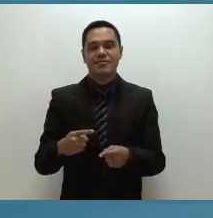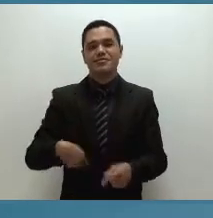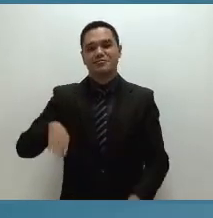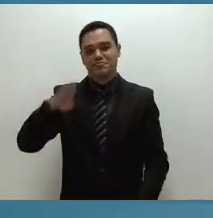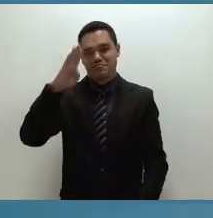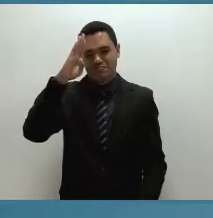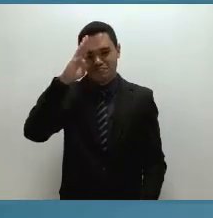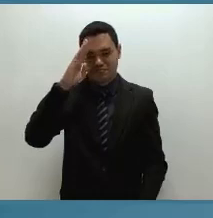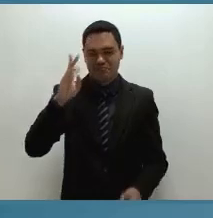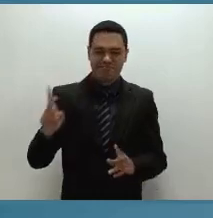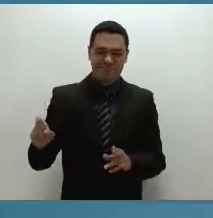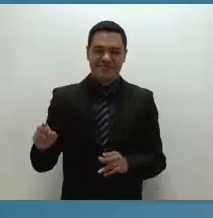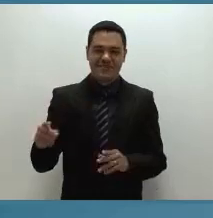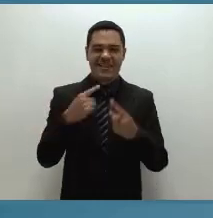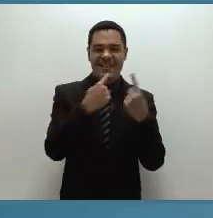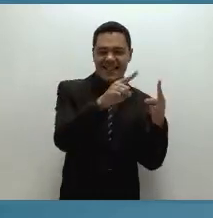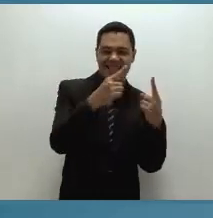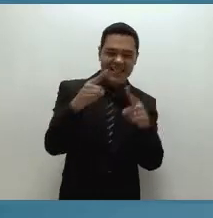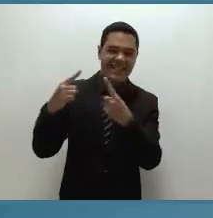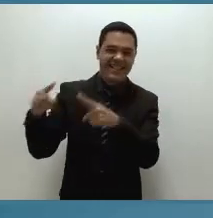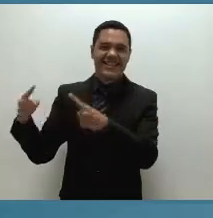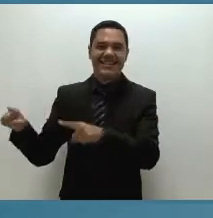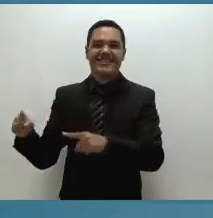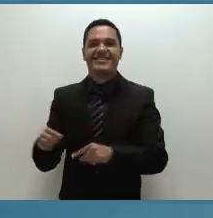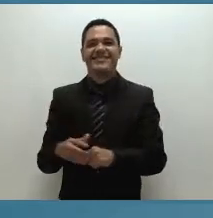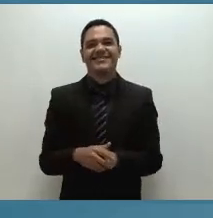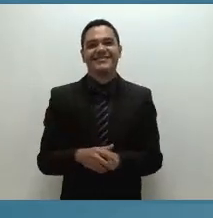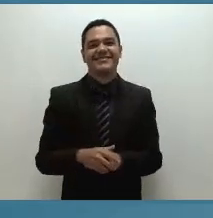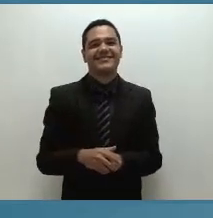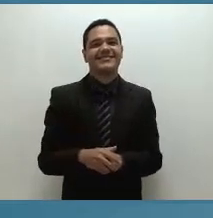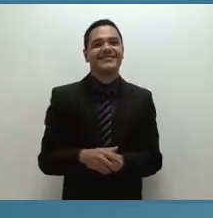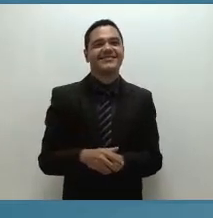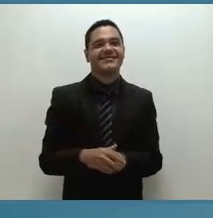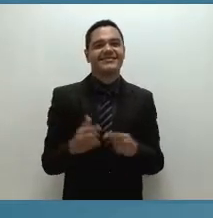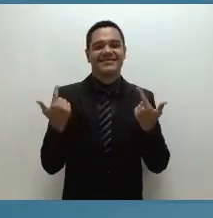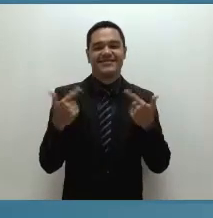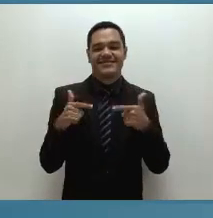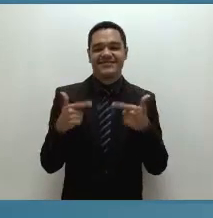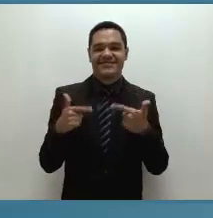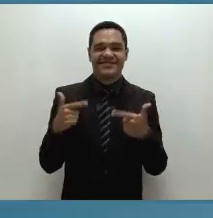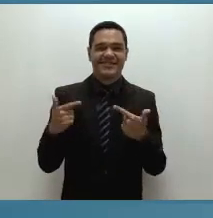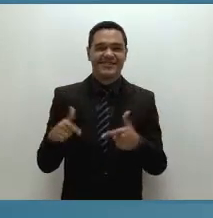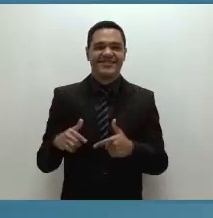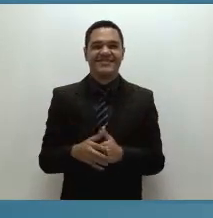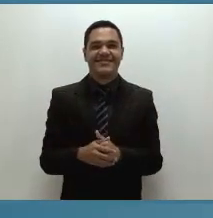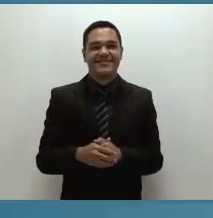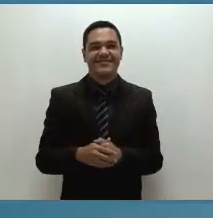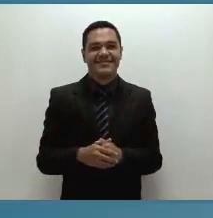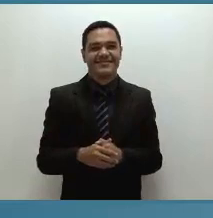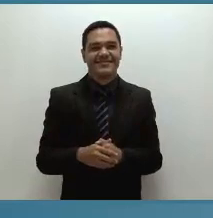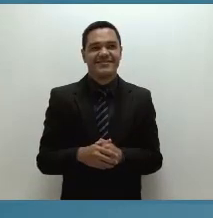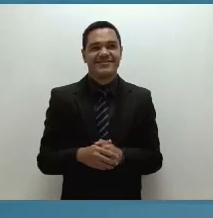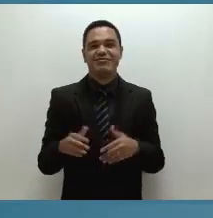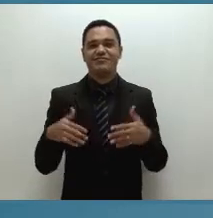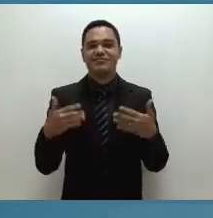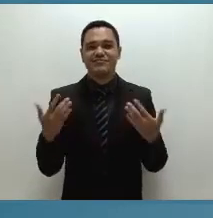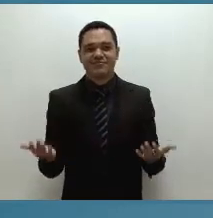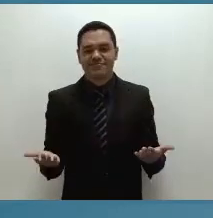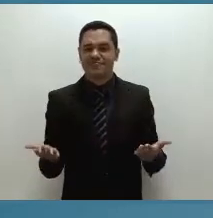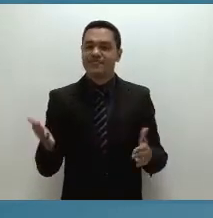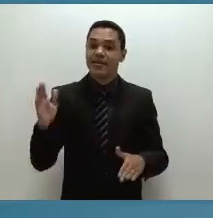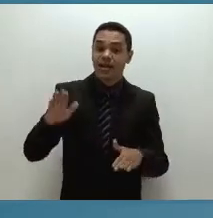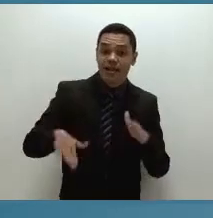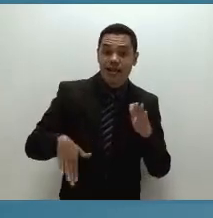criticar todo mundo, né? É isso mesmo, Bacador, é isso mesmo. Então, às vezes, não